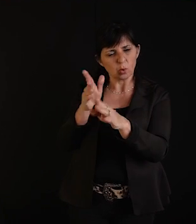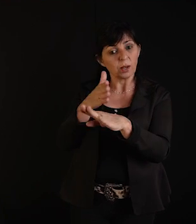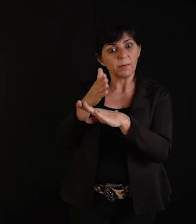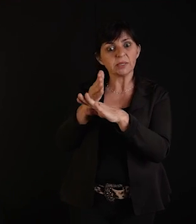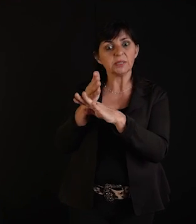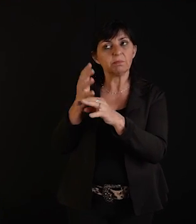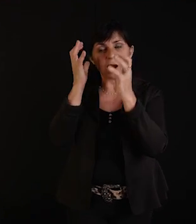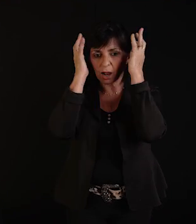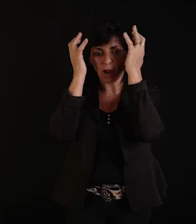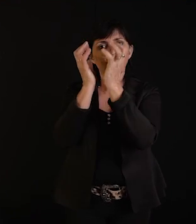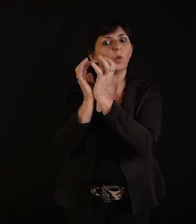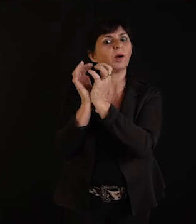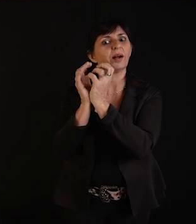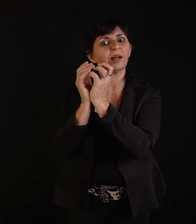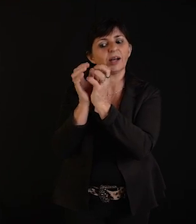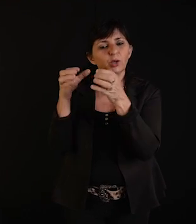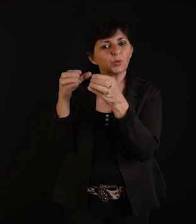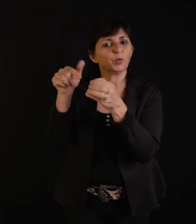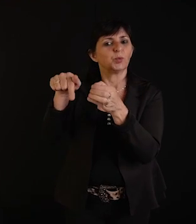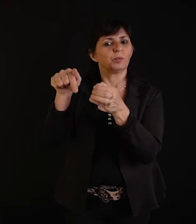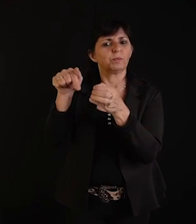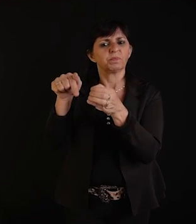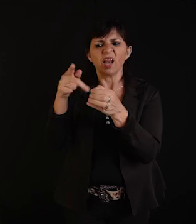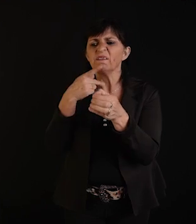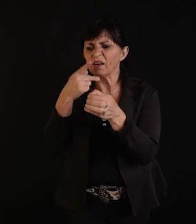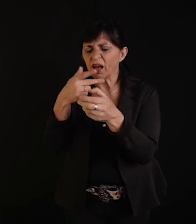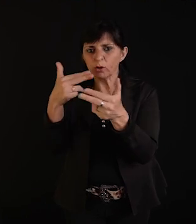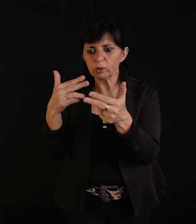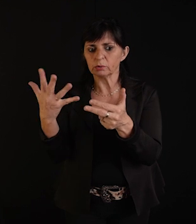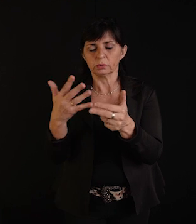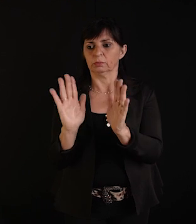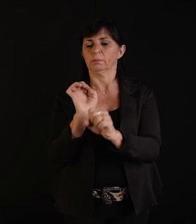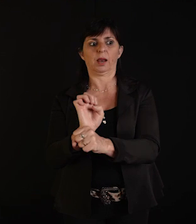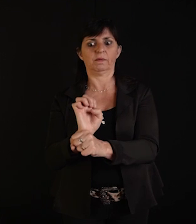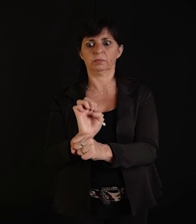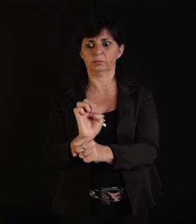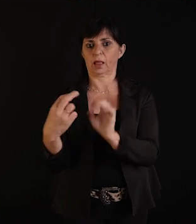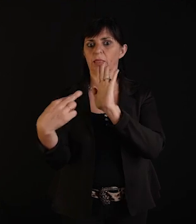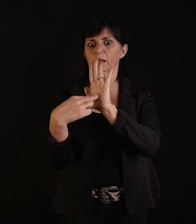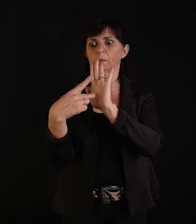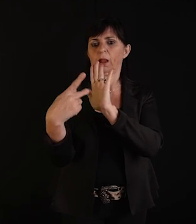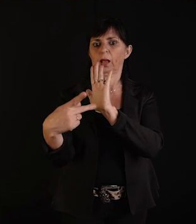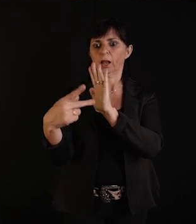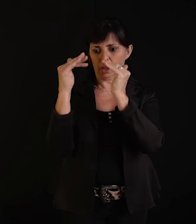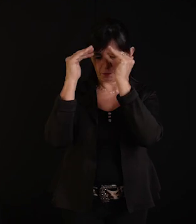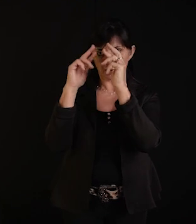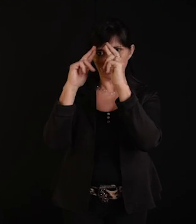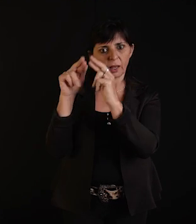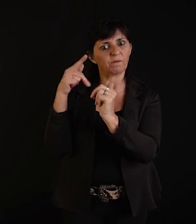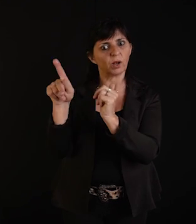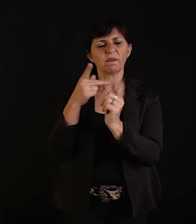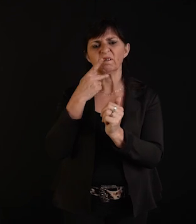Onde ele falava opinião, onde ele dizia alguma coisa, todo mundo parava. O Gildo, todo mundo, o